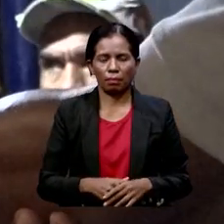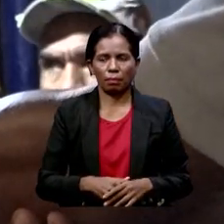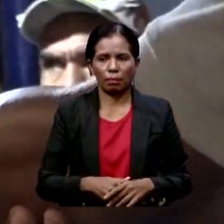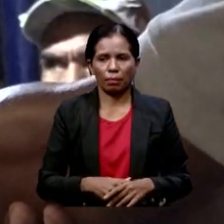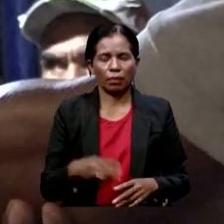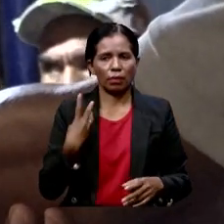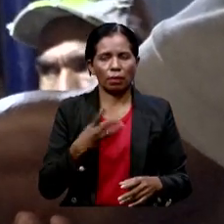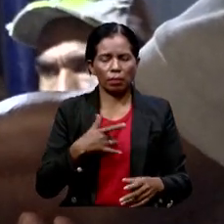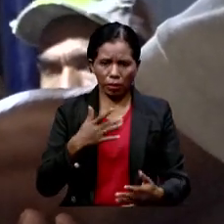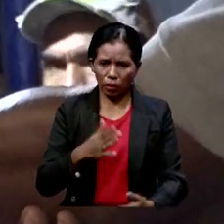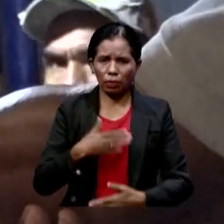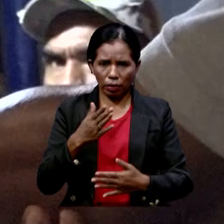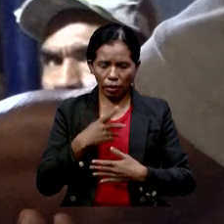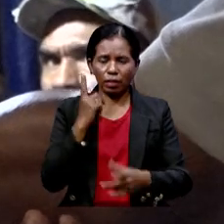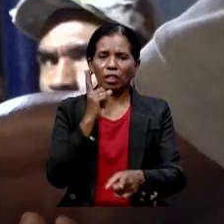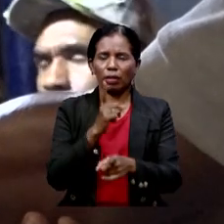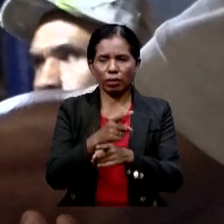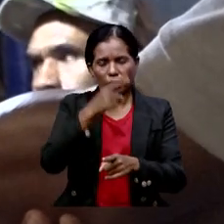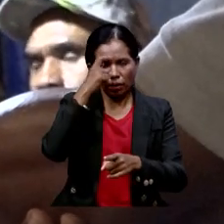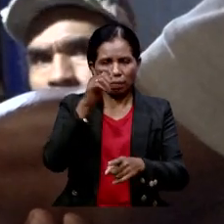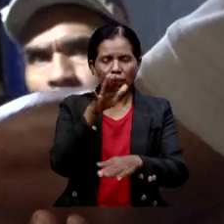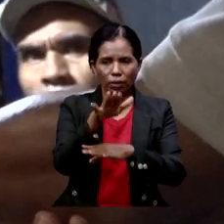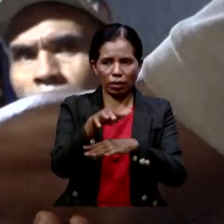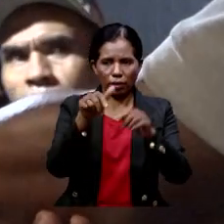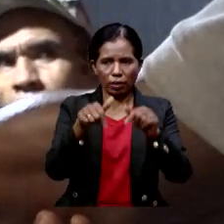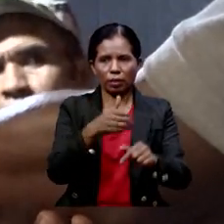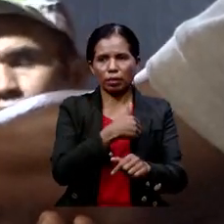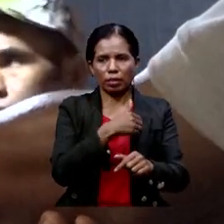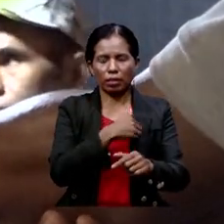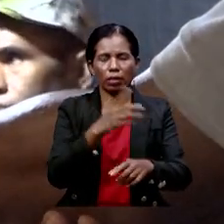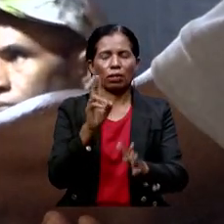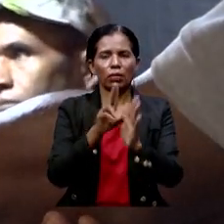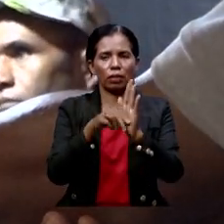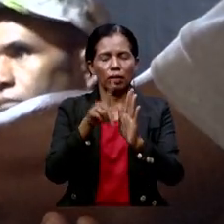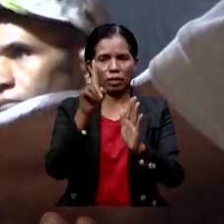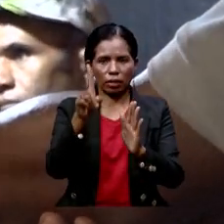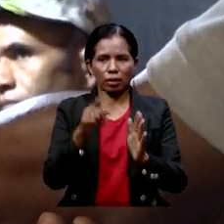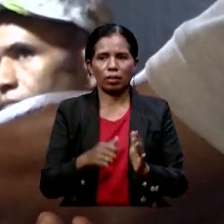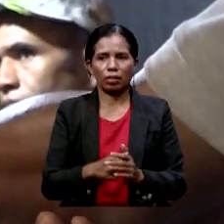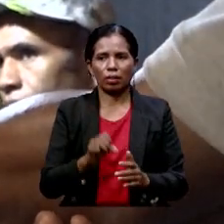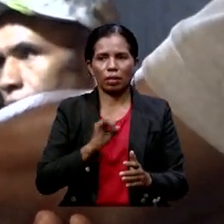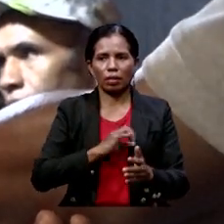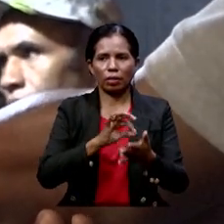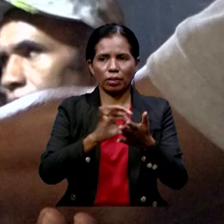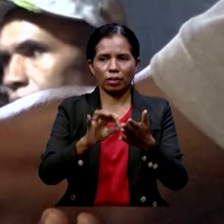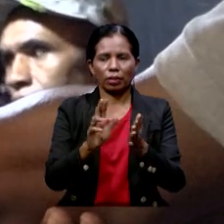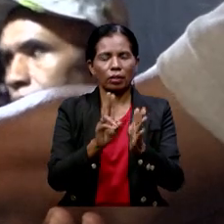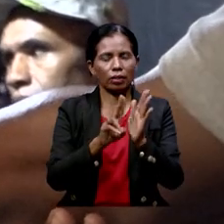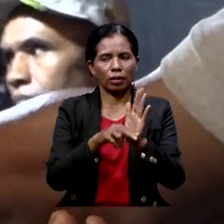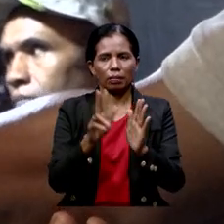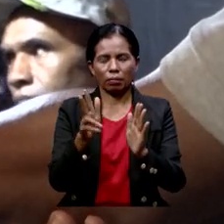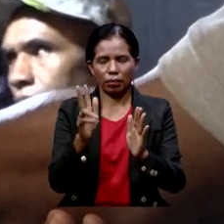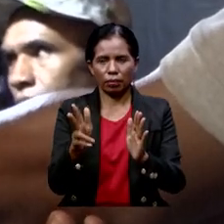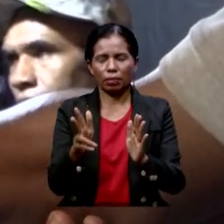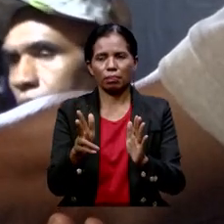Ami kontenti los, tambah holo kraik ida nene, sida uto ora sida suruba 30 minutos de ta bele